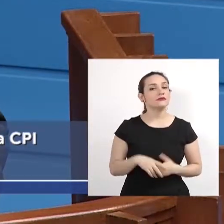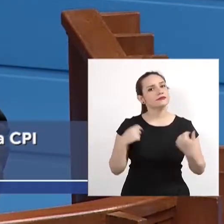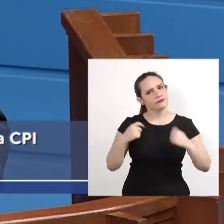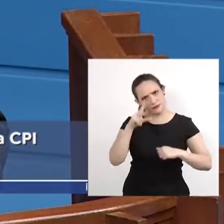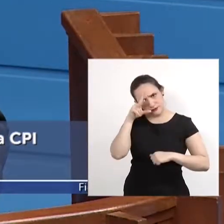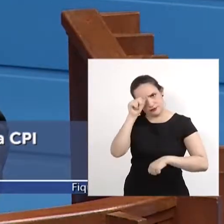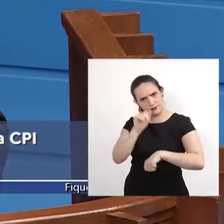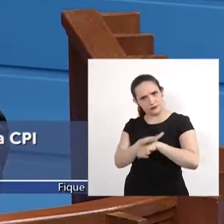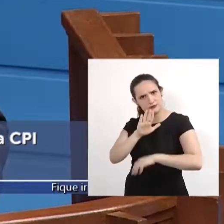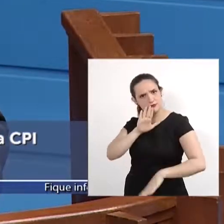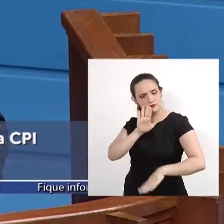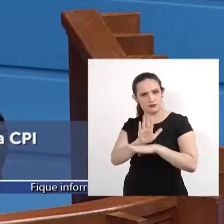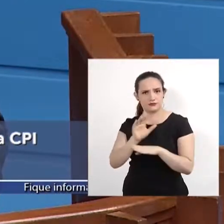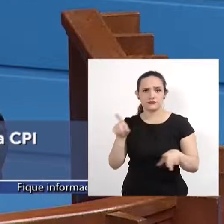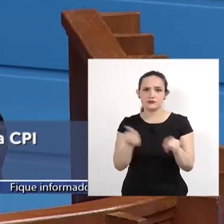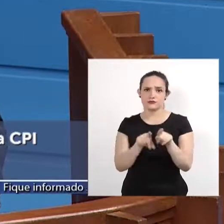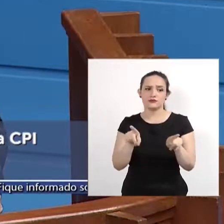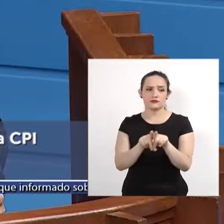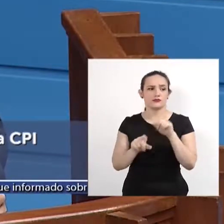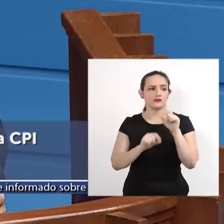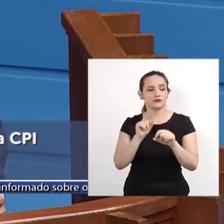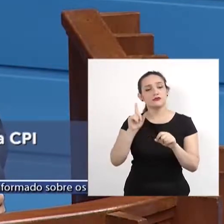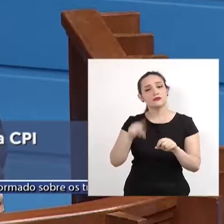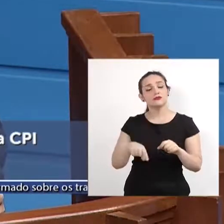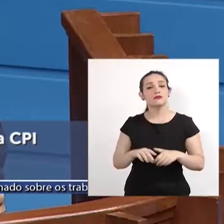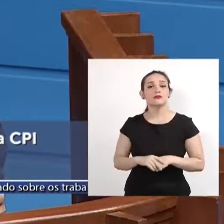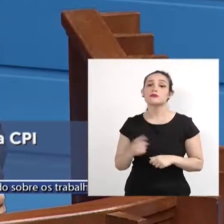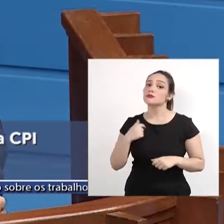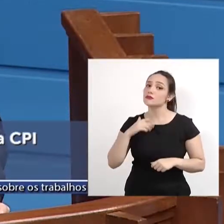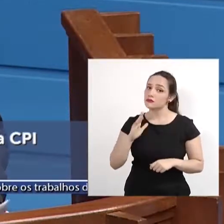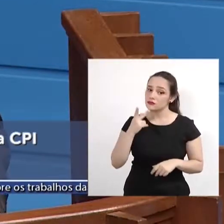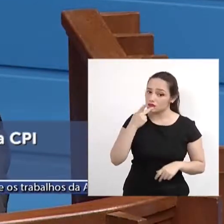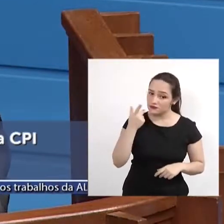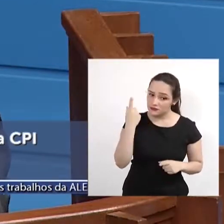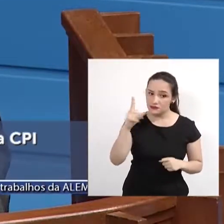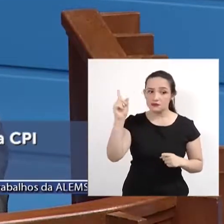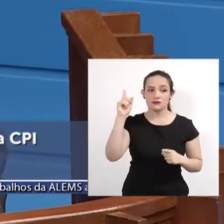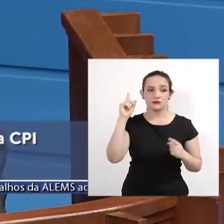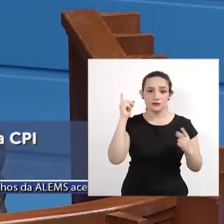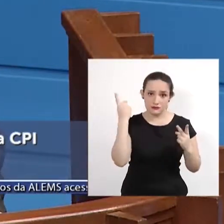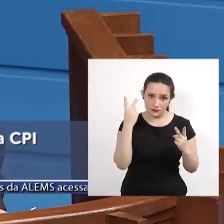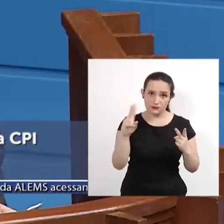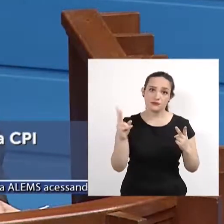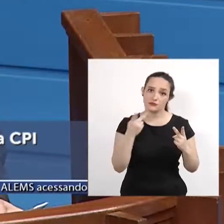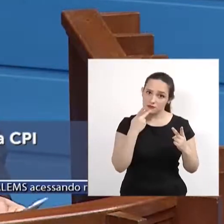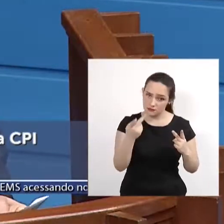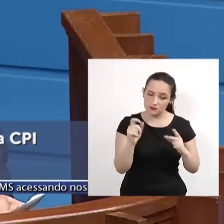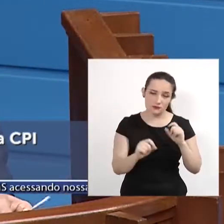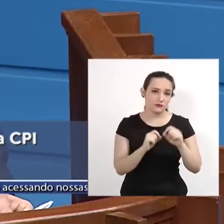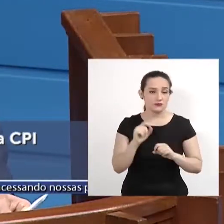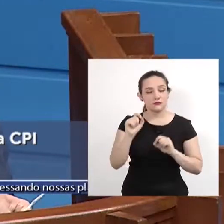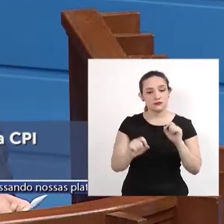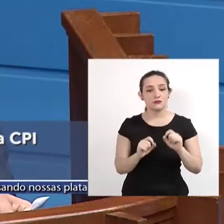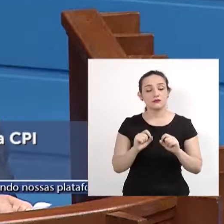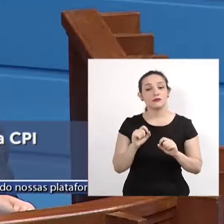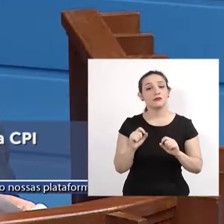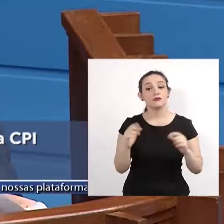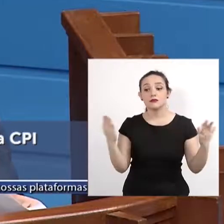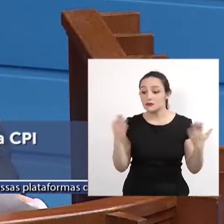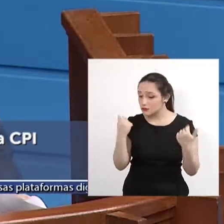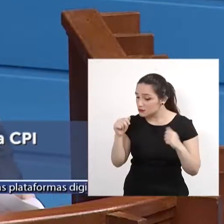robustecê-la, no sentido, como disse agora e vou repetir, de dar respostas a essas perguntas que até